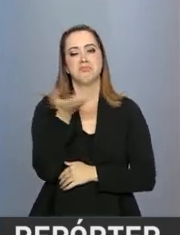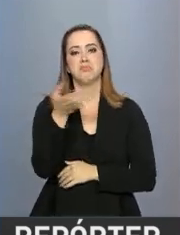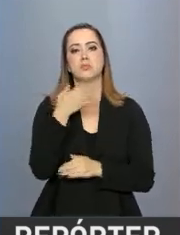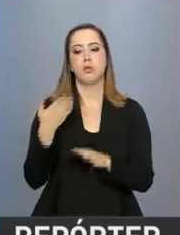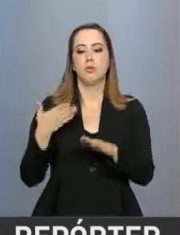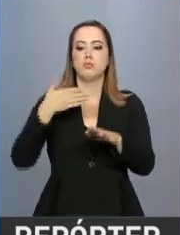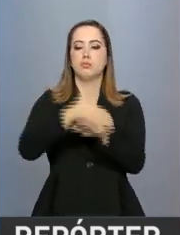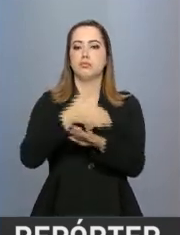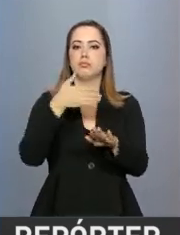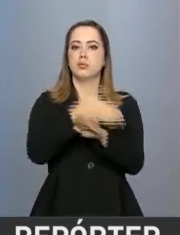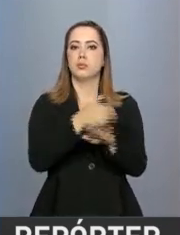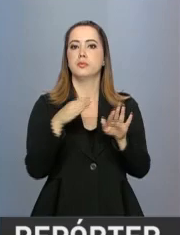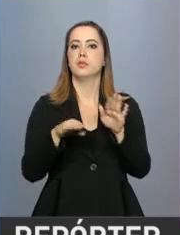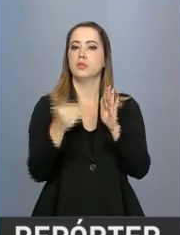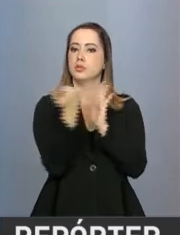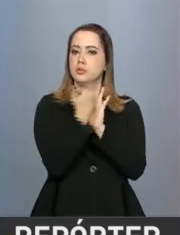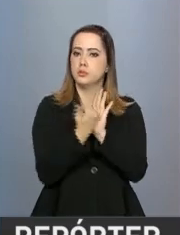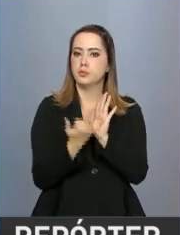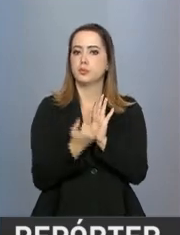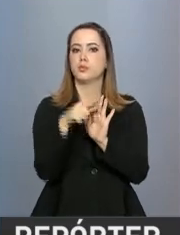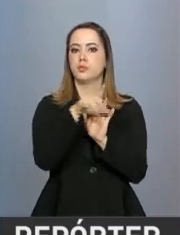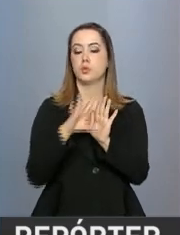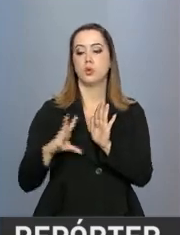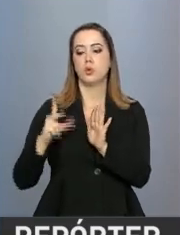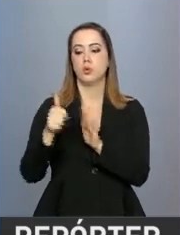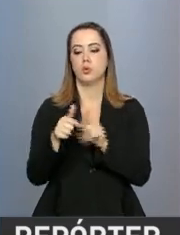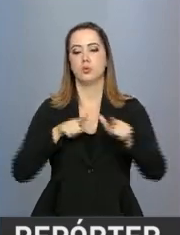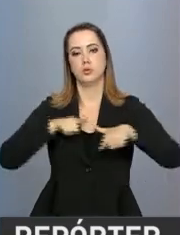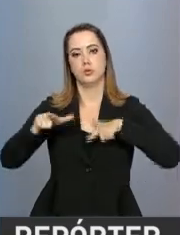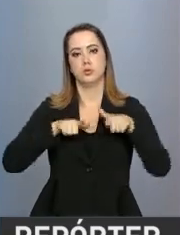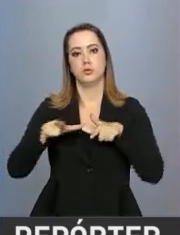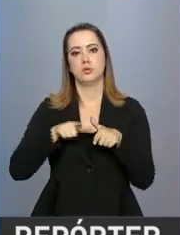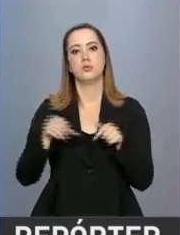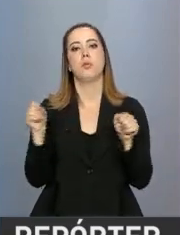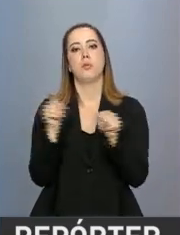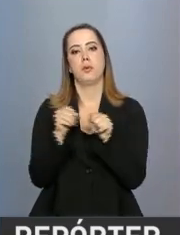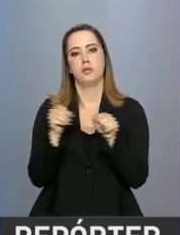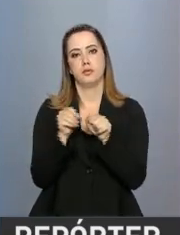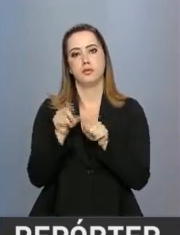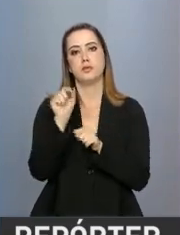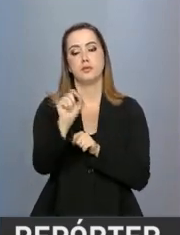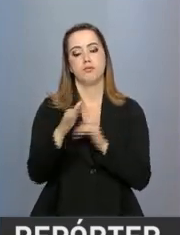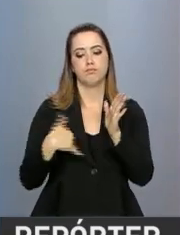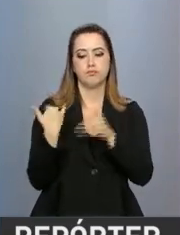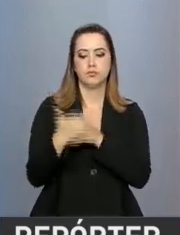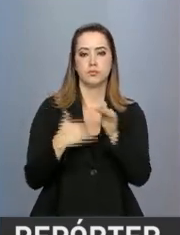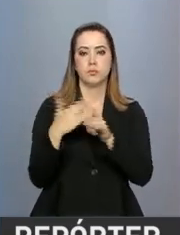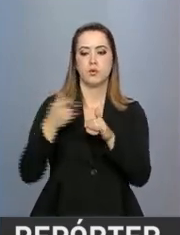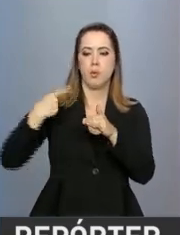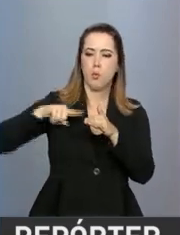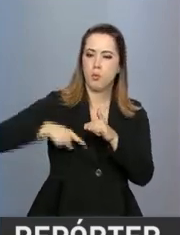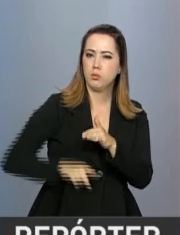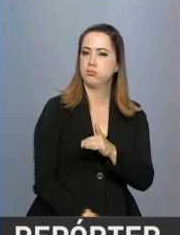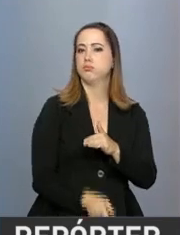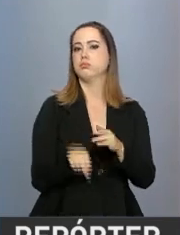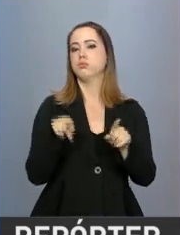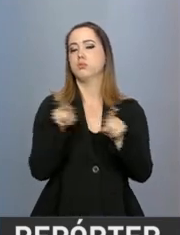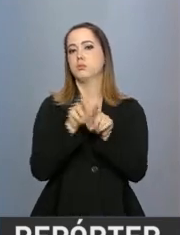projetos. E todo um trabalho que ainda será feito, da agora para frente, de aprofundar